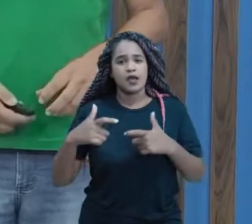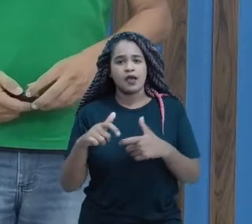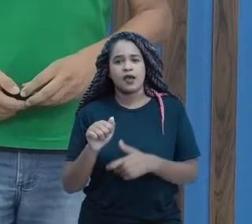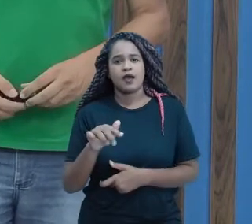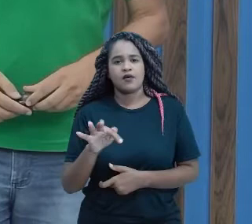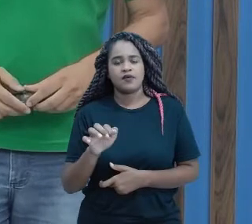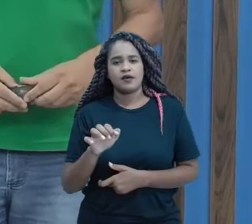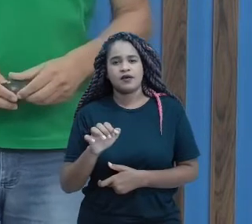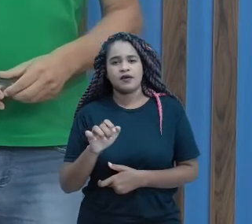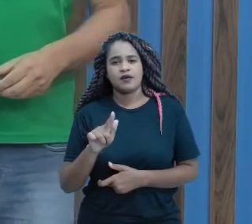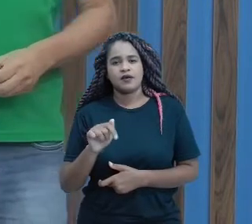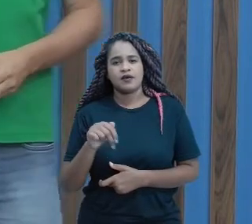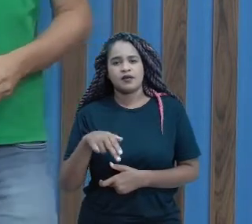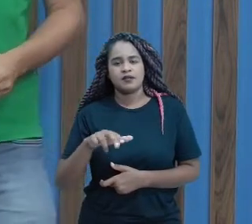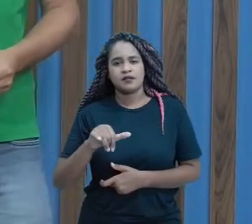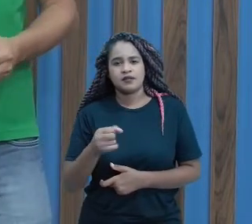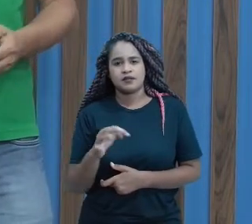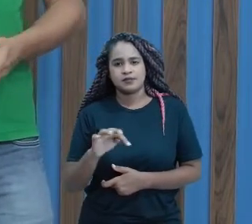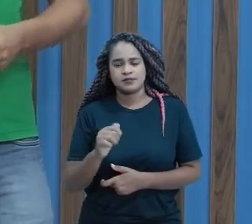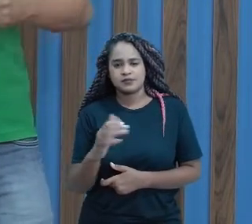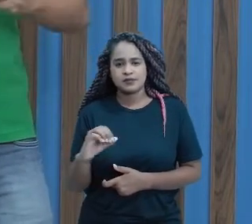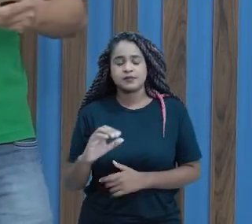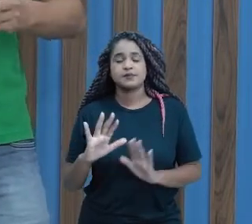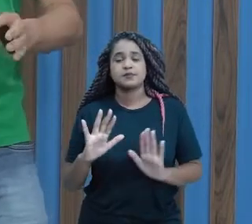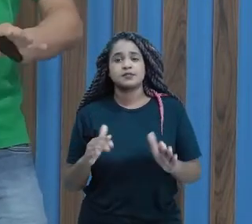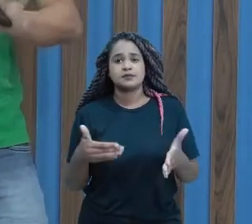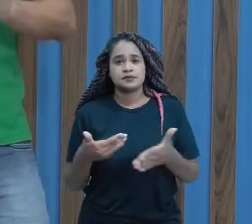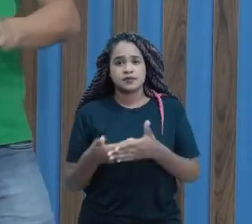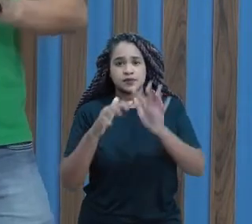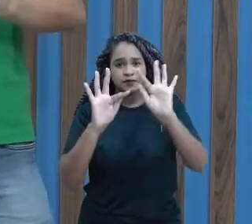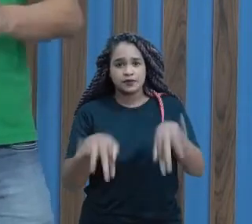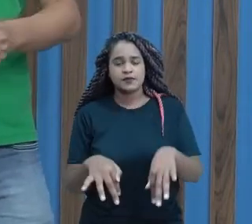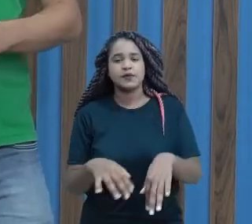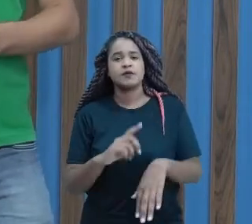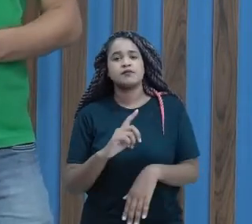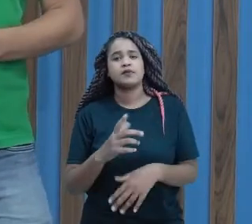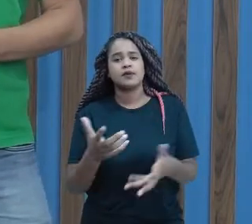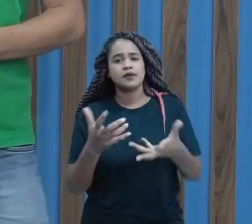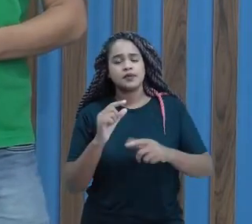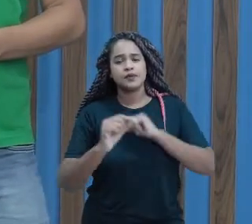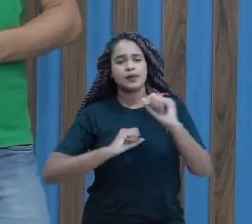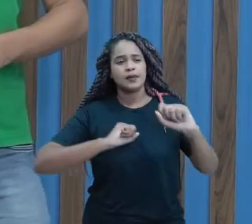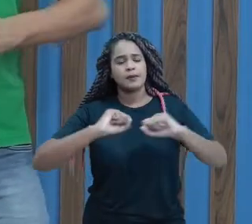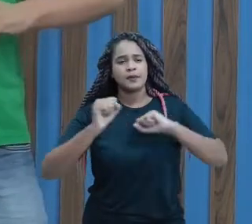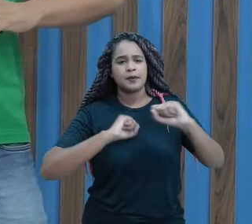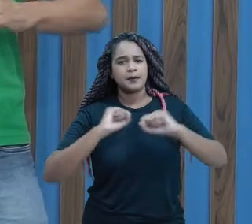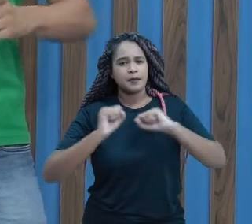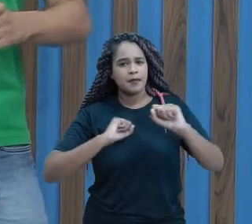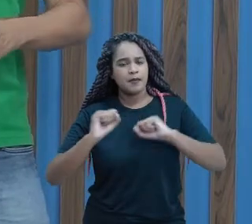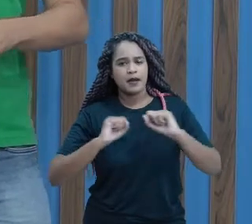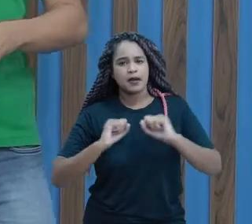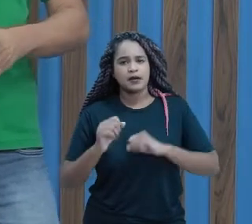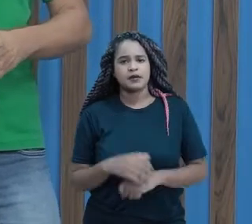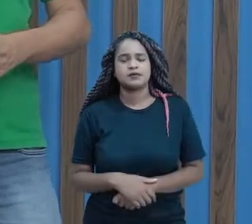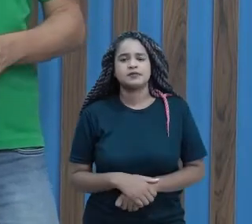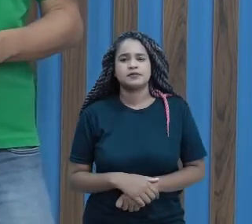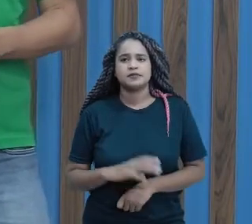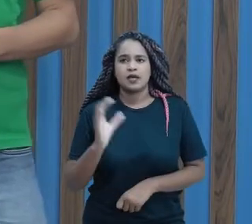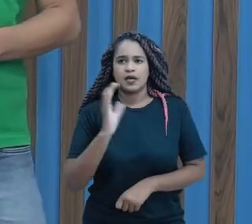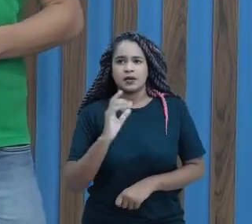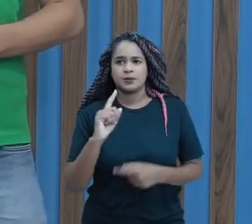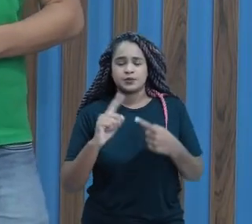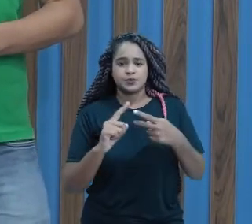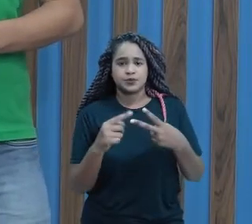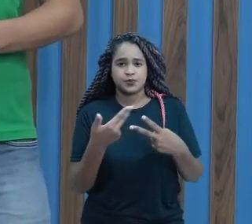Luciano, para finalizar, eu queria discutir uns 2 pontos com você. Rápido, a gente não tem muito tempo, mas essa questão é a